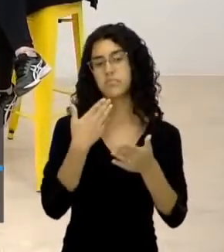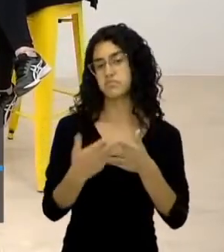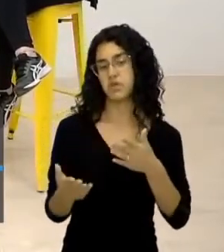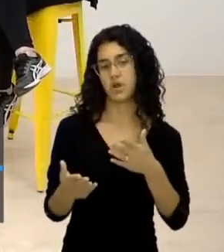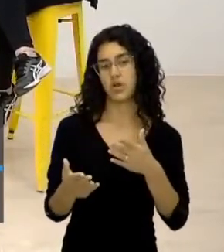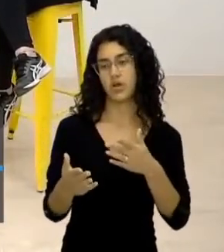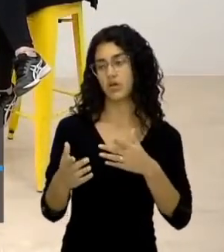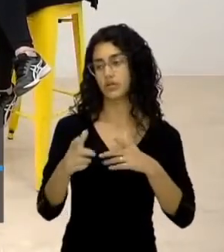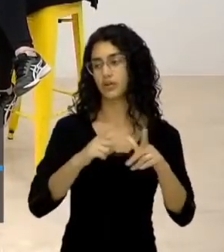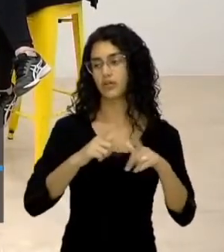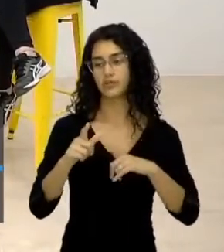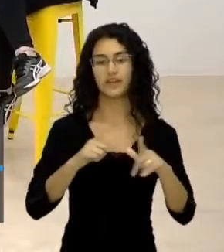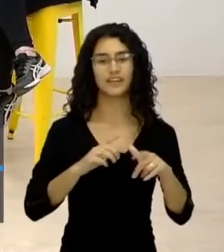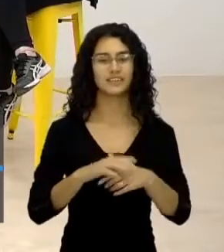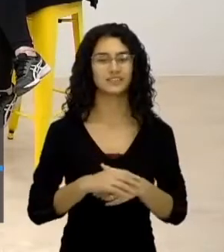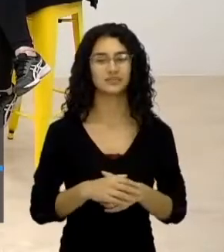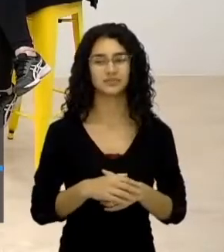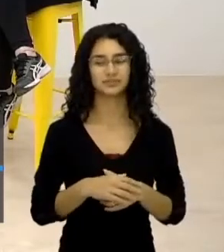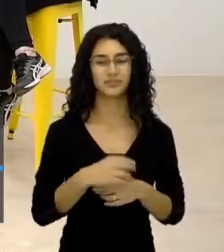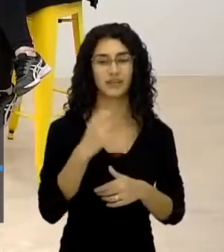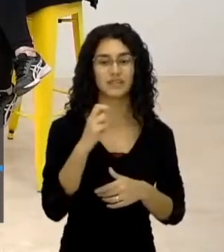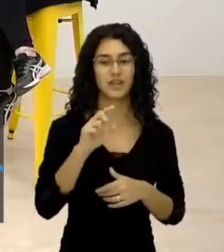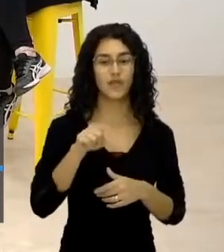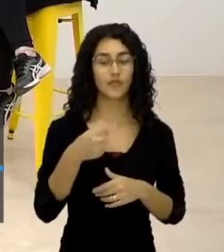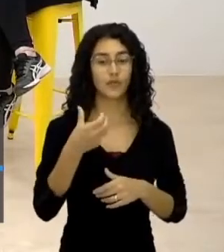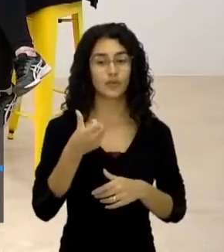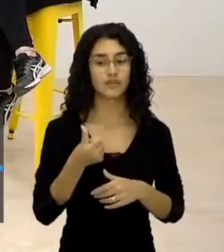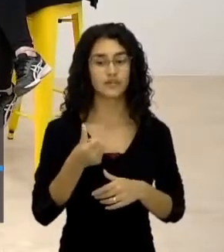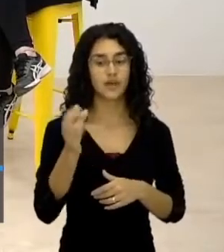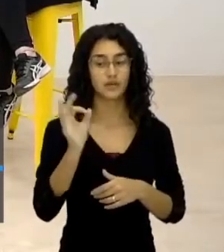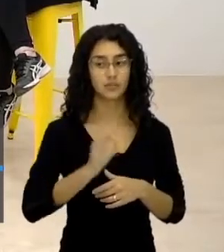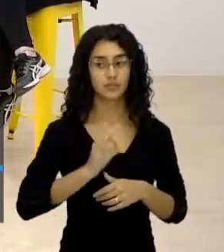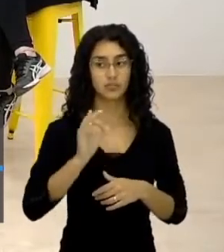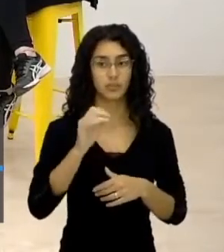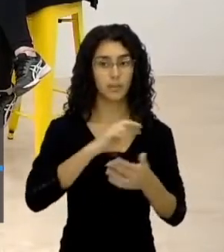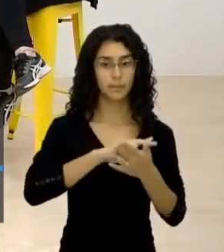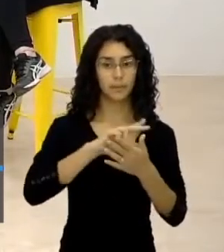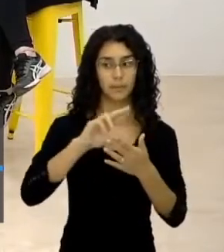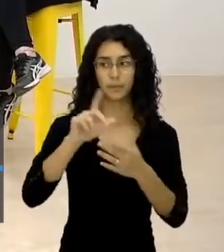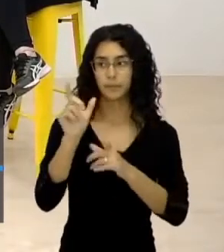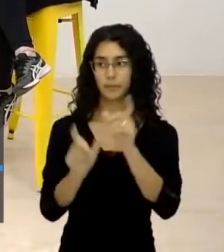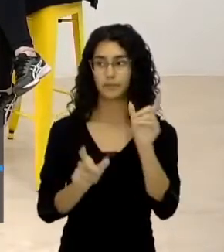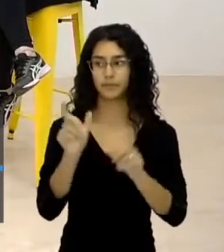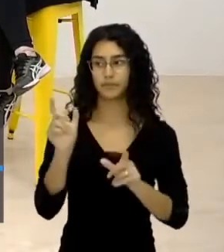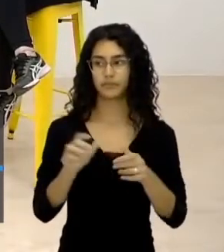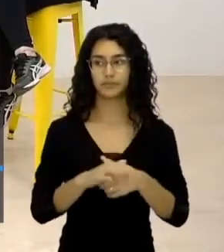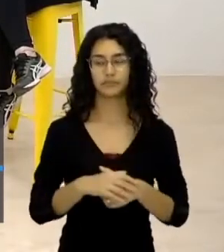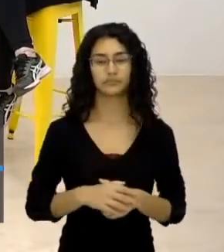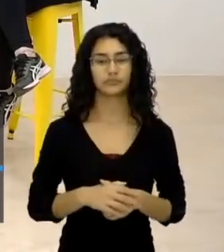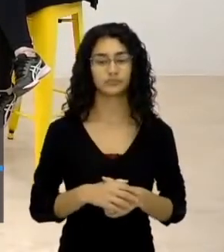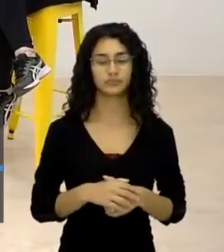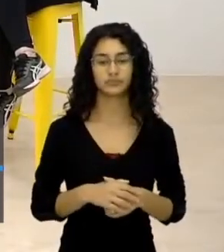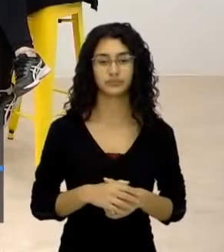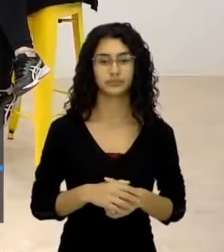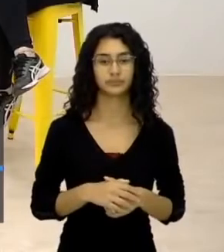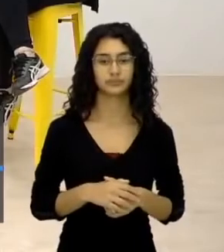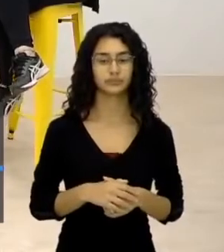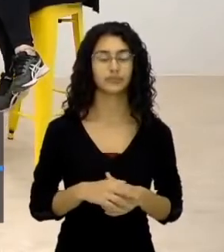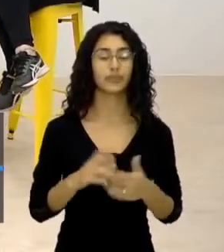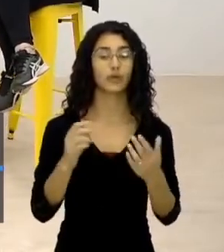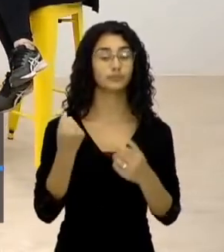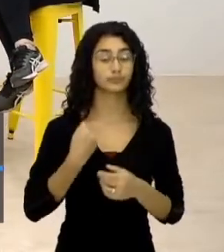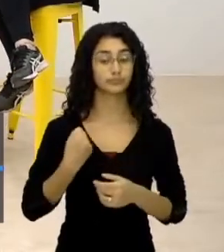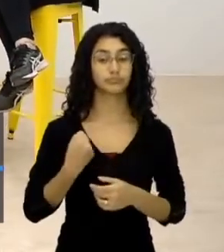por várias razões. Conheço. 5,6 milhões de pessoas aí estão desalentadas. Isso aí é um número meio